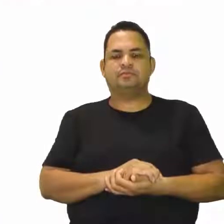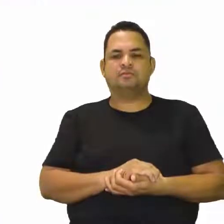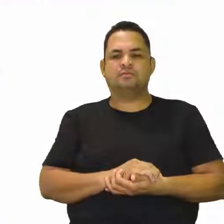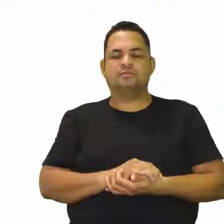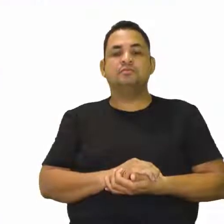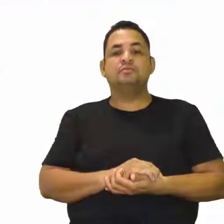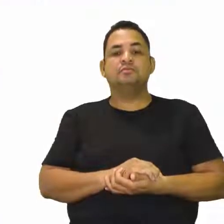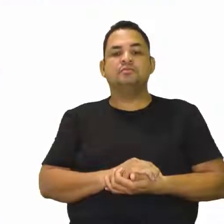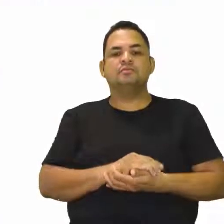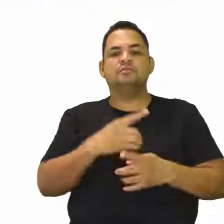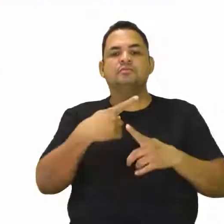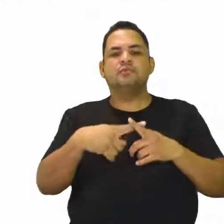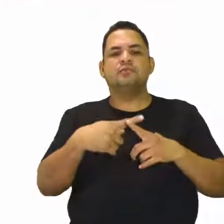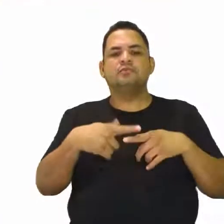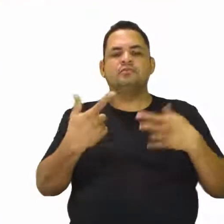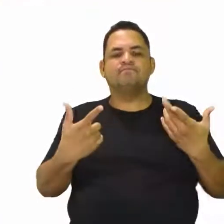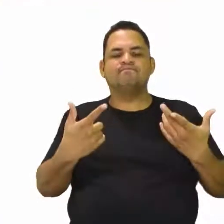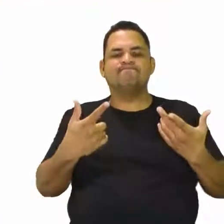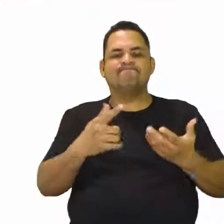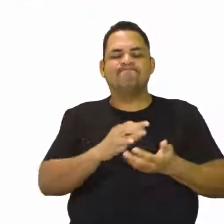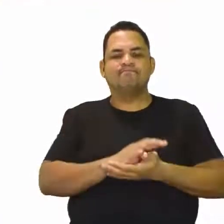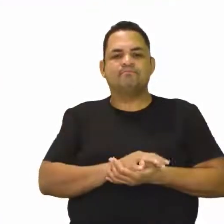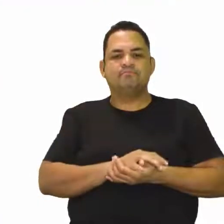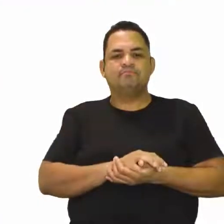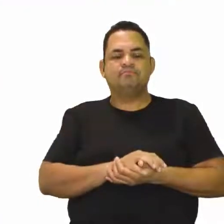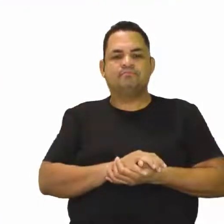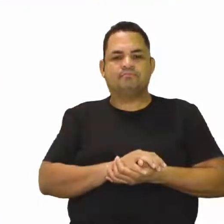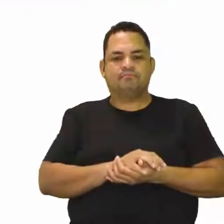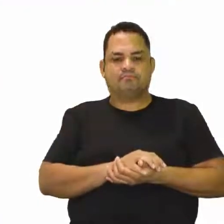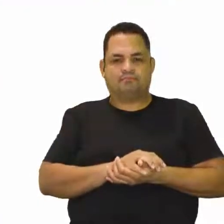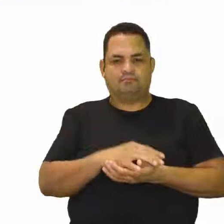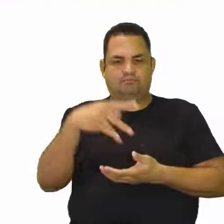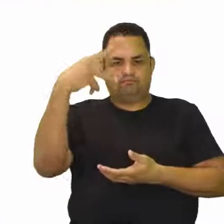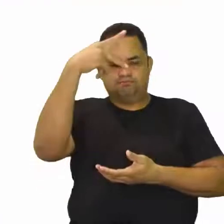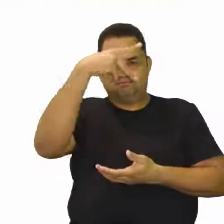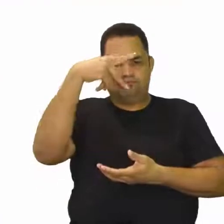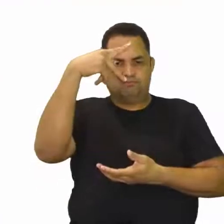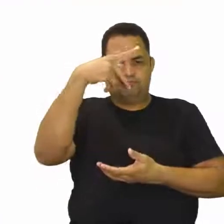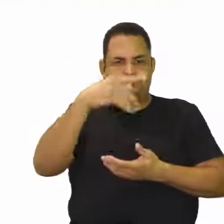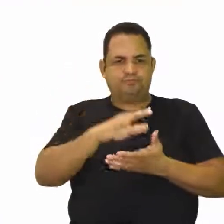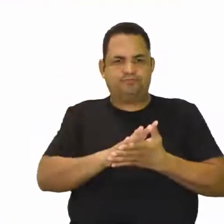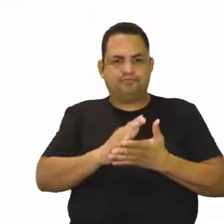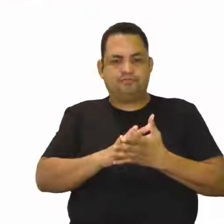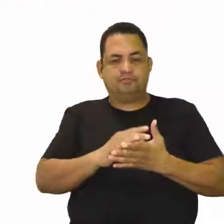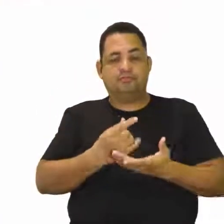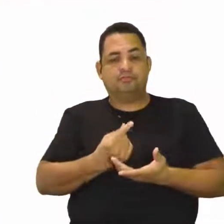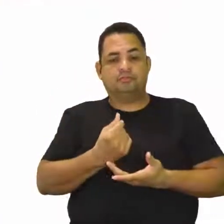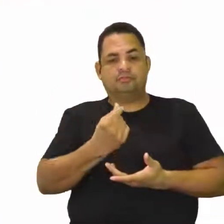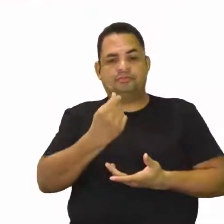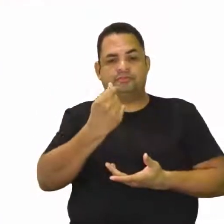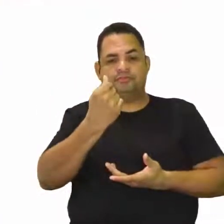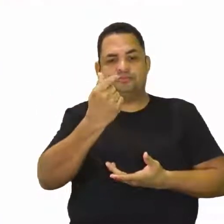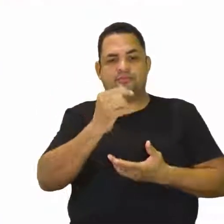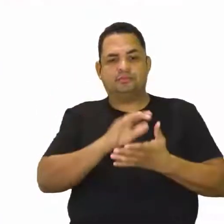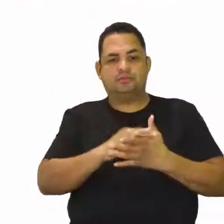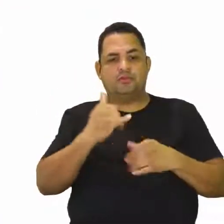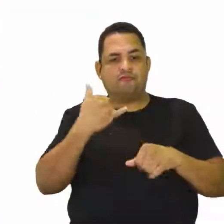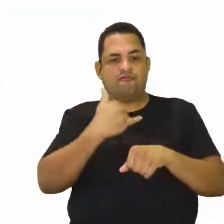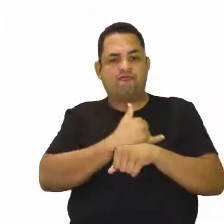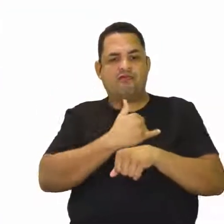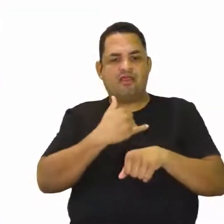Pega para eles. Por quê? Porque a Polônia, vocês vão entender, era muito rico em